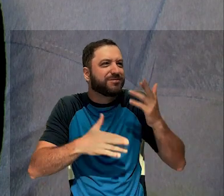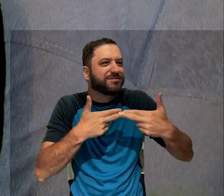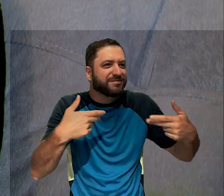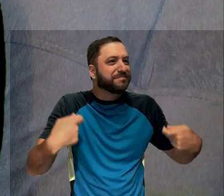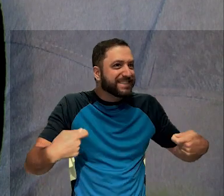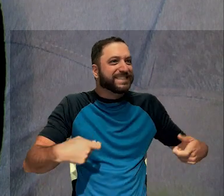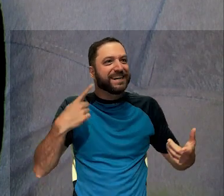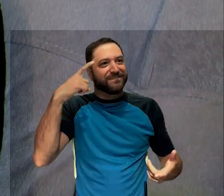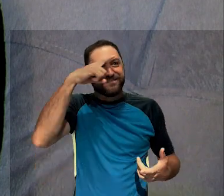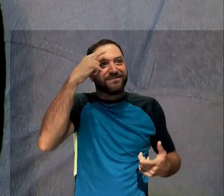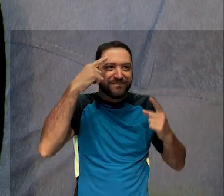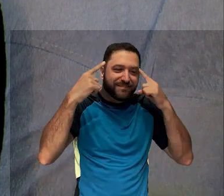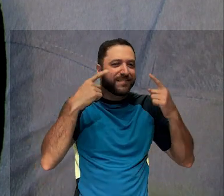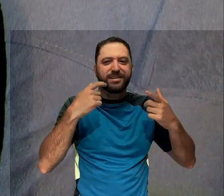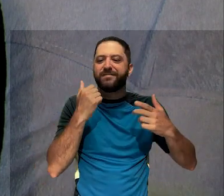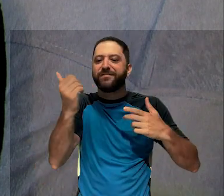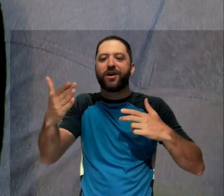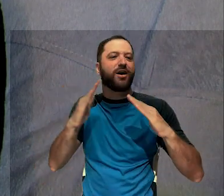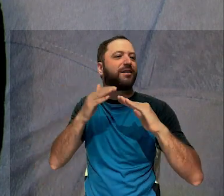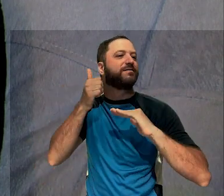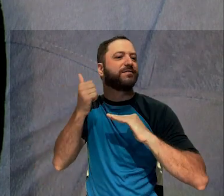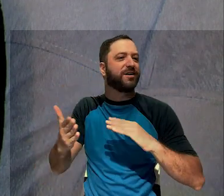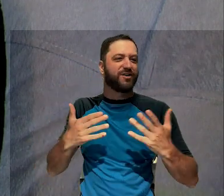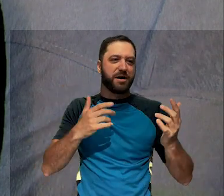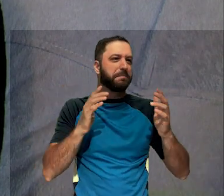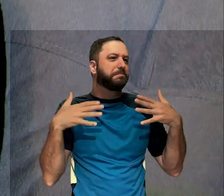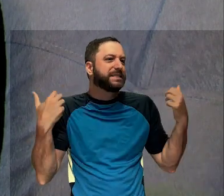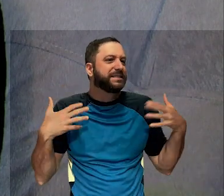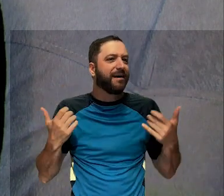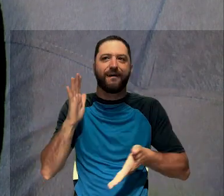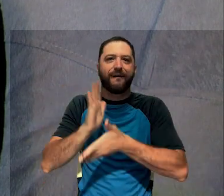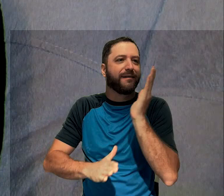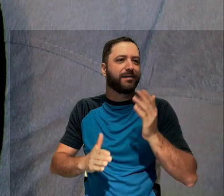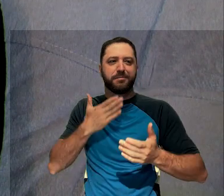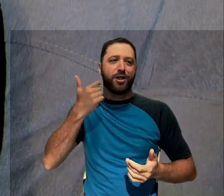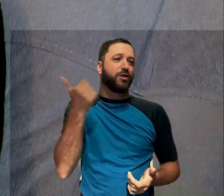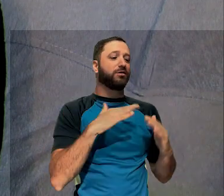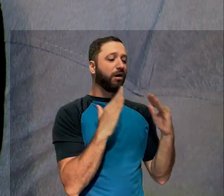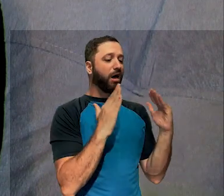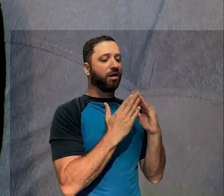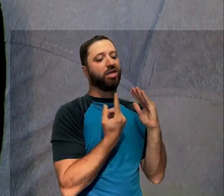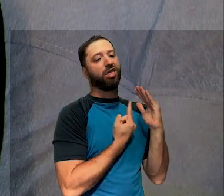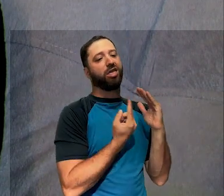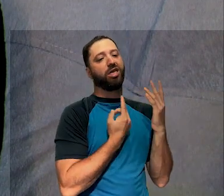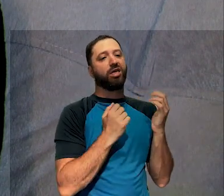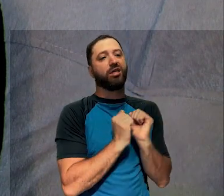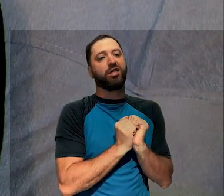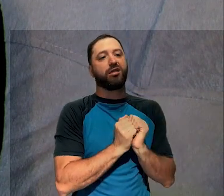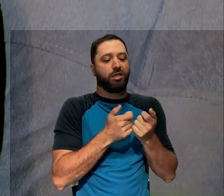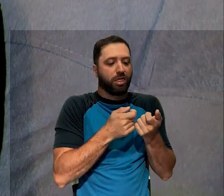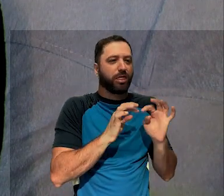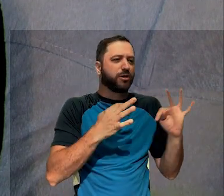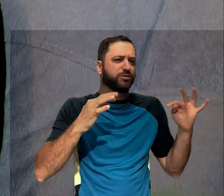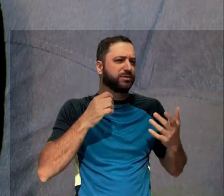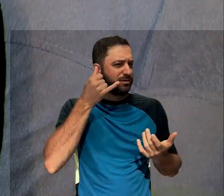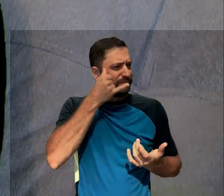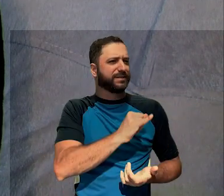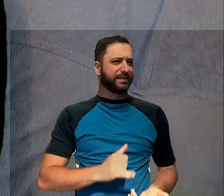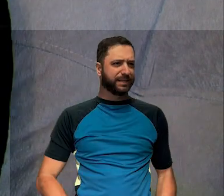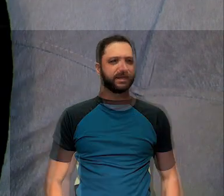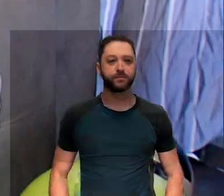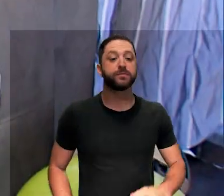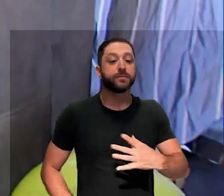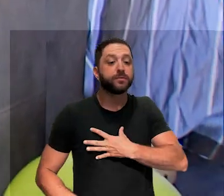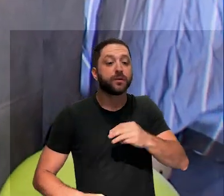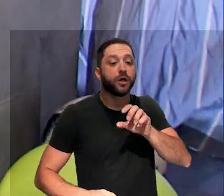alguma coisa, ir para a rua, ir passear um pouquinho, do que ficar só dentro de casa aí nessa tecnologia de